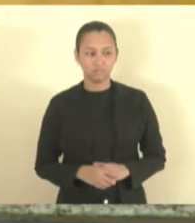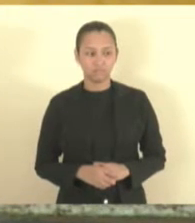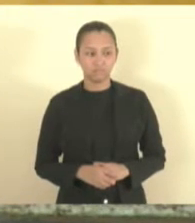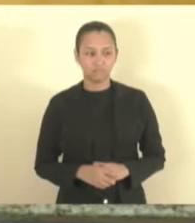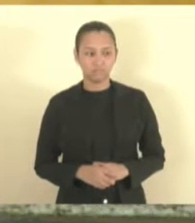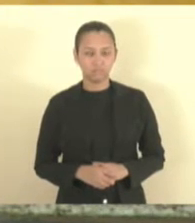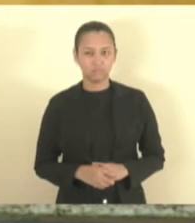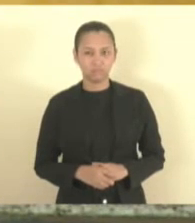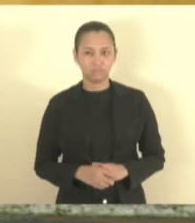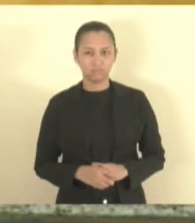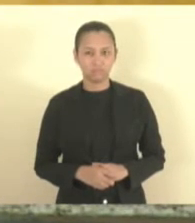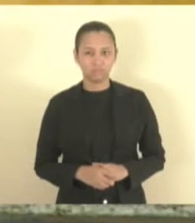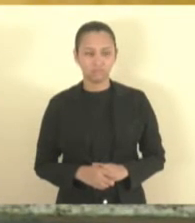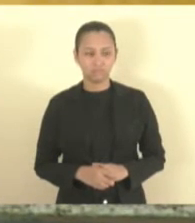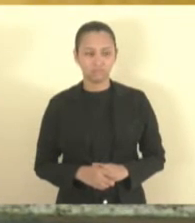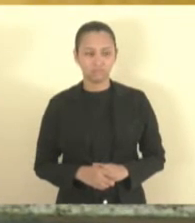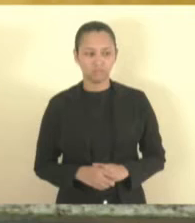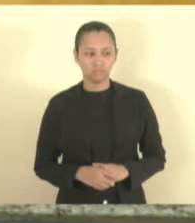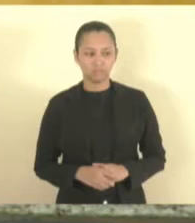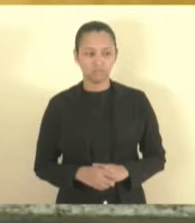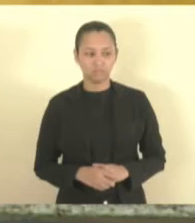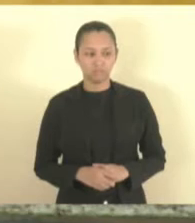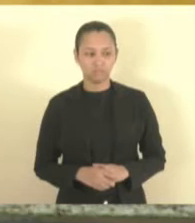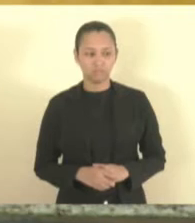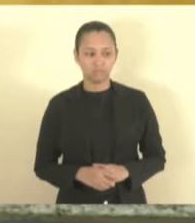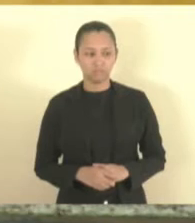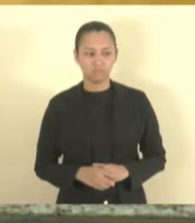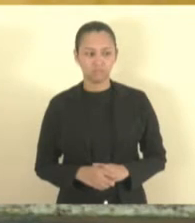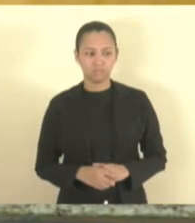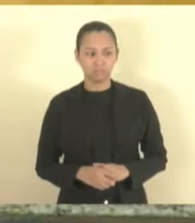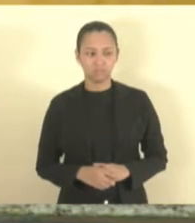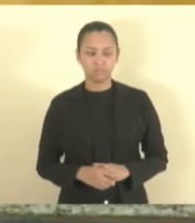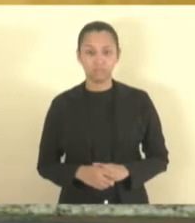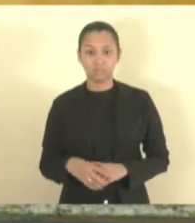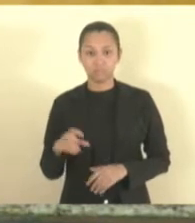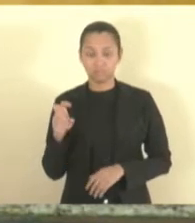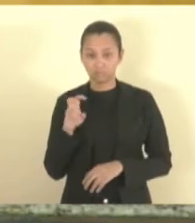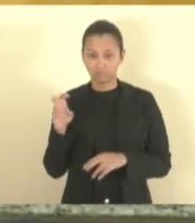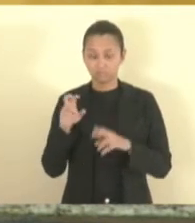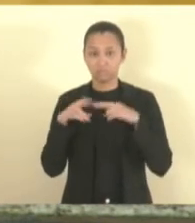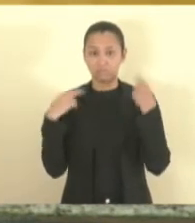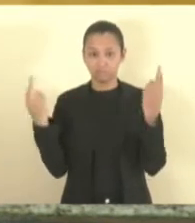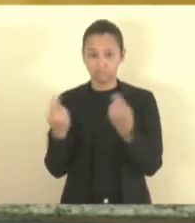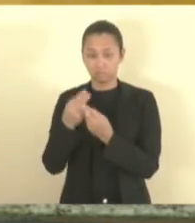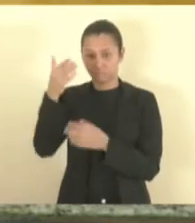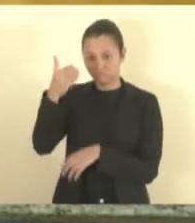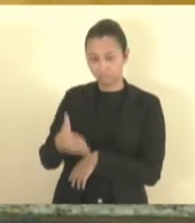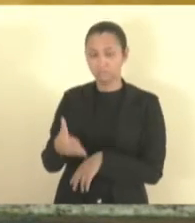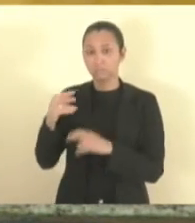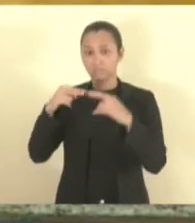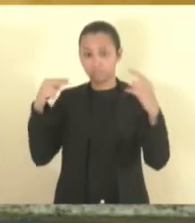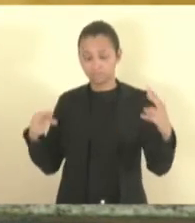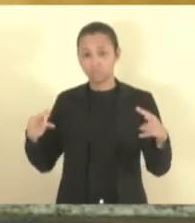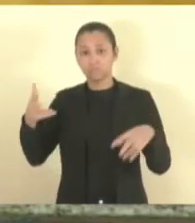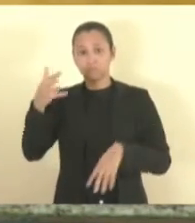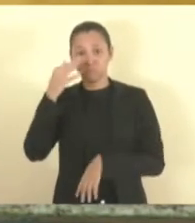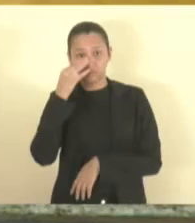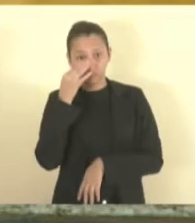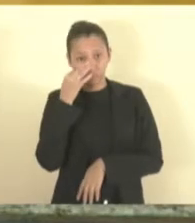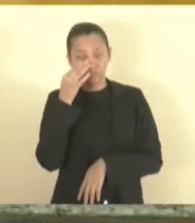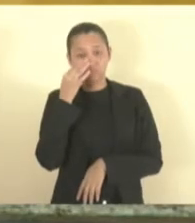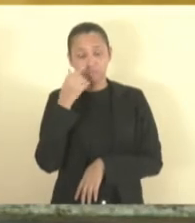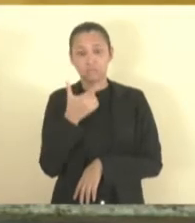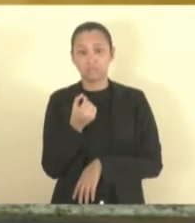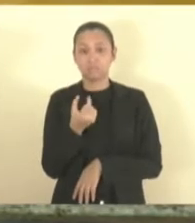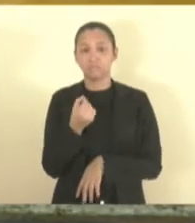ordinária, híbrida, virtual e presencial da